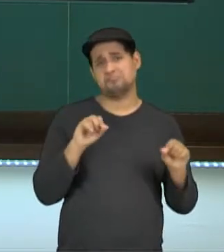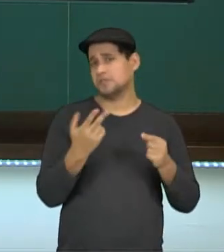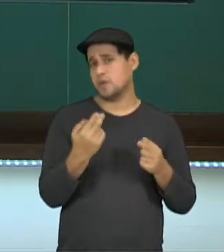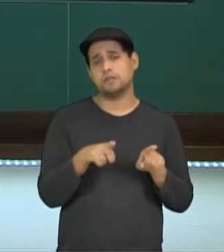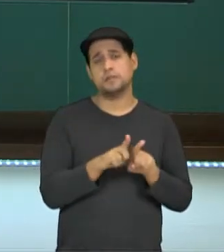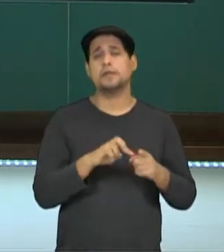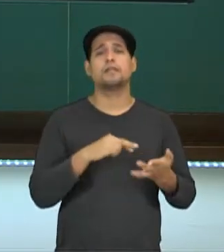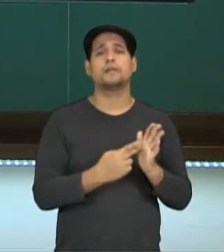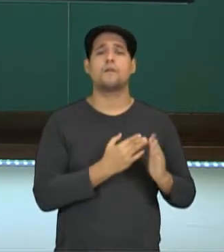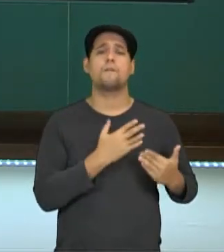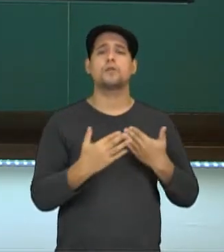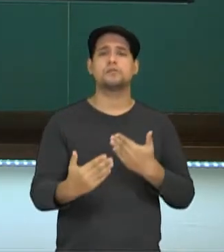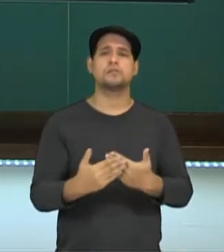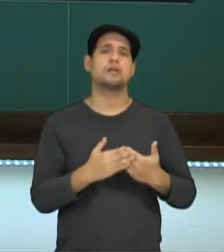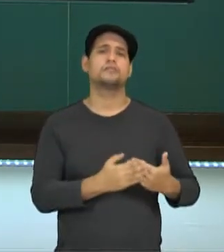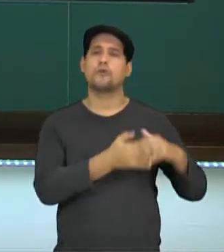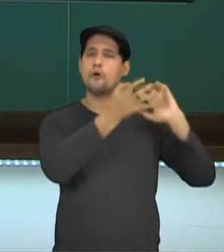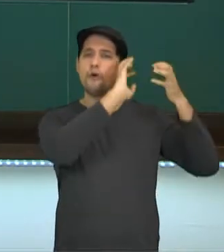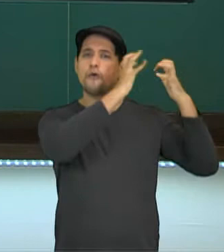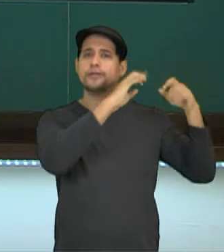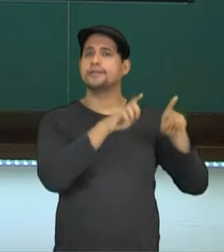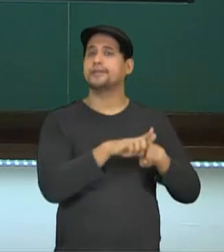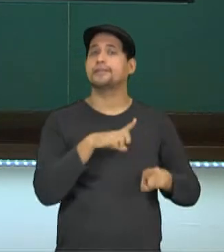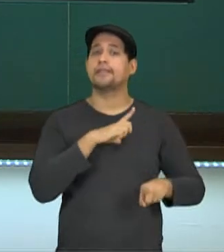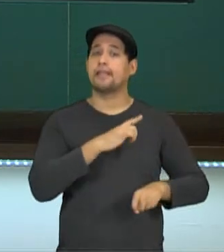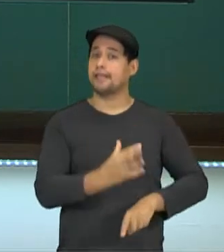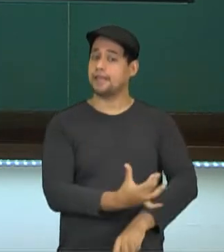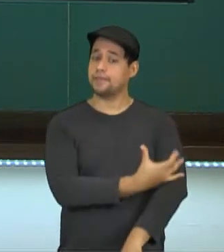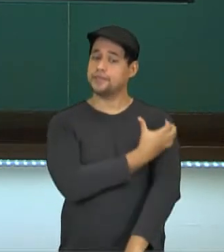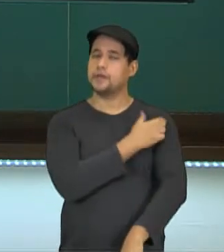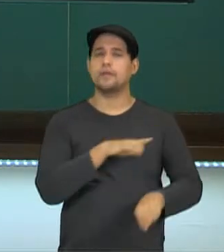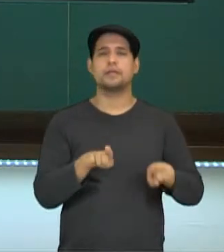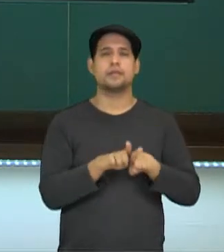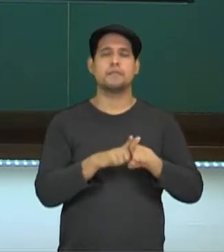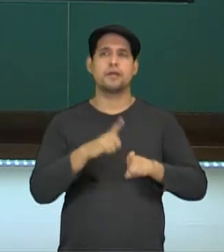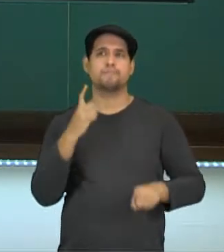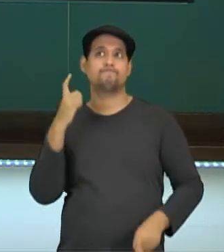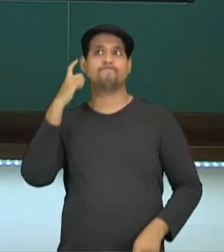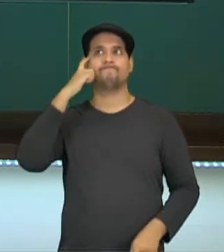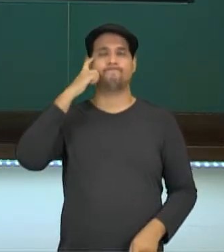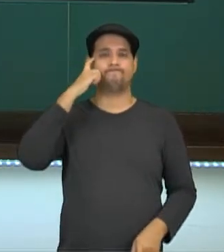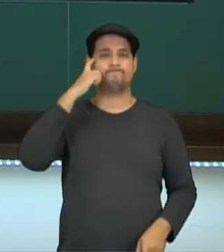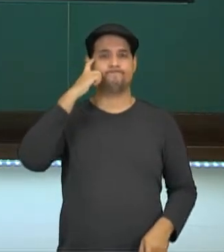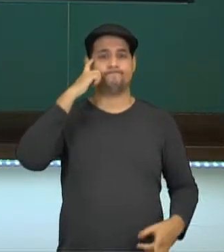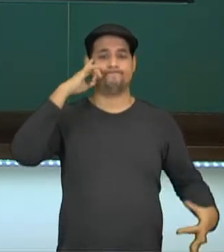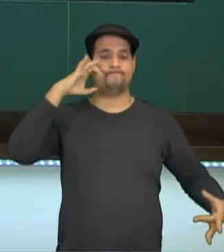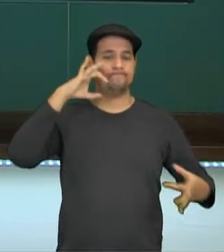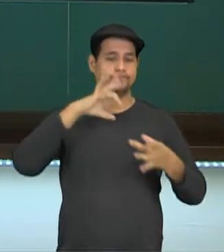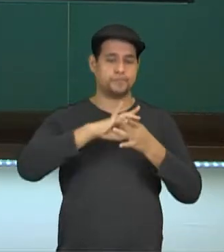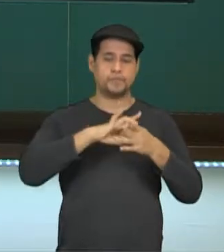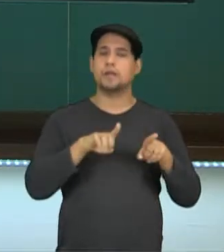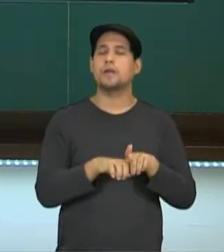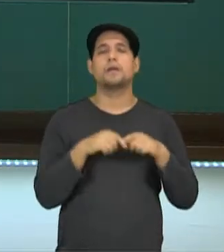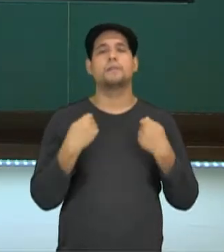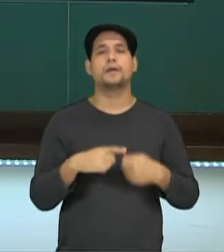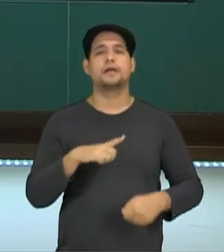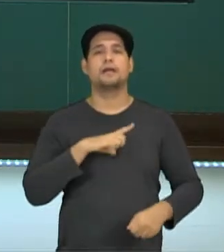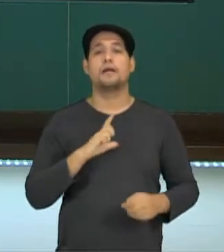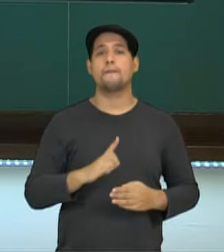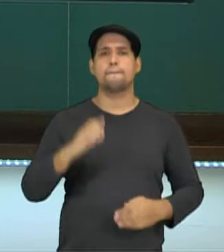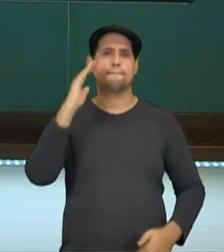de um processo cognitivo que envolve a emoção e a razão. Devemos aí priorizar as